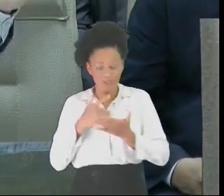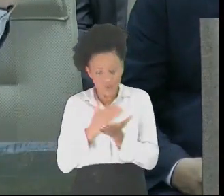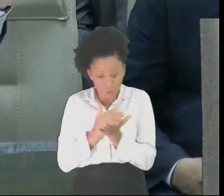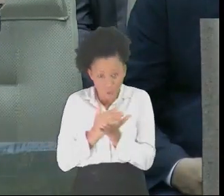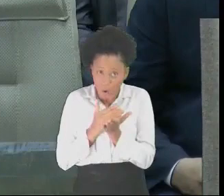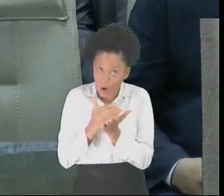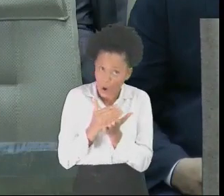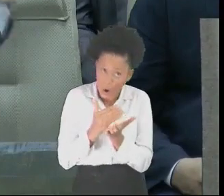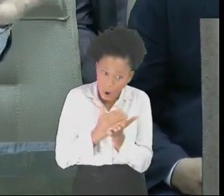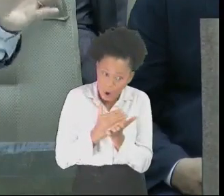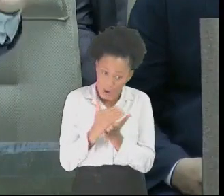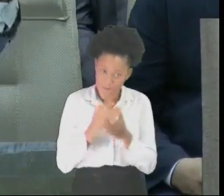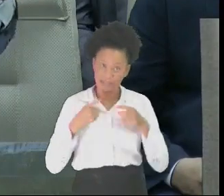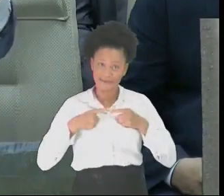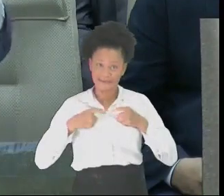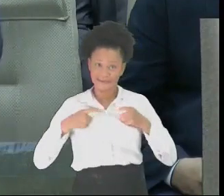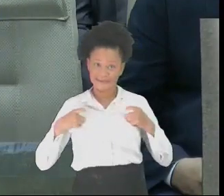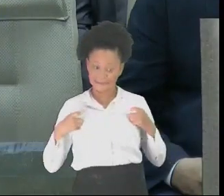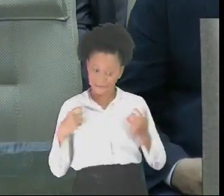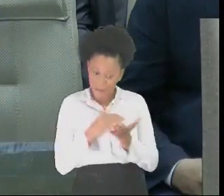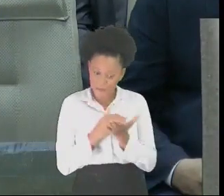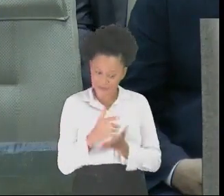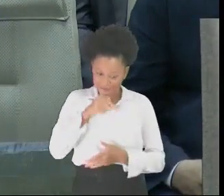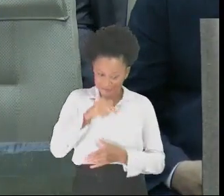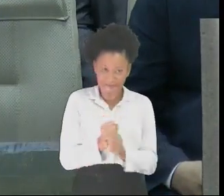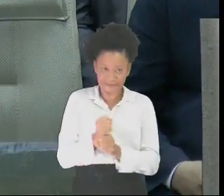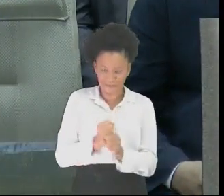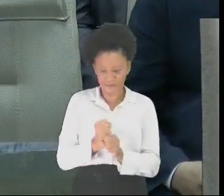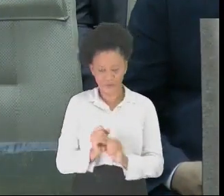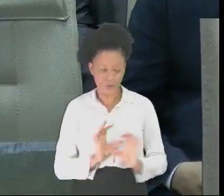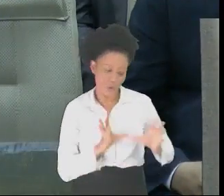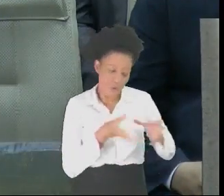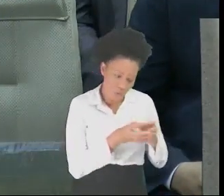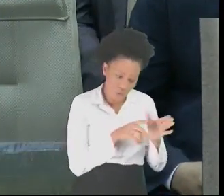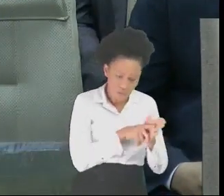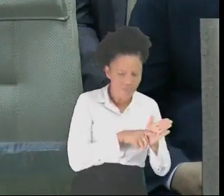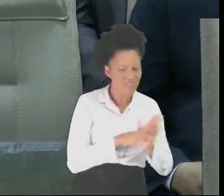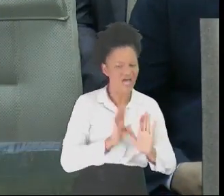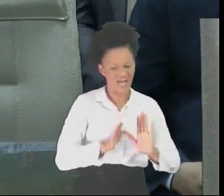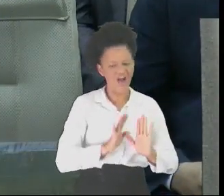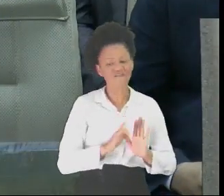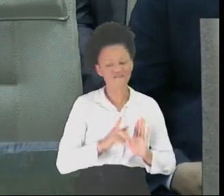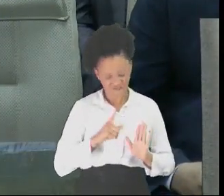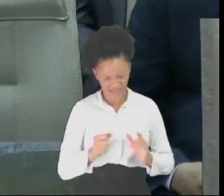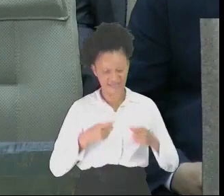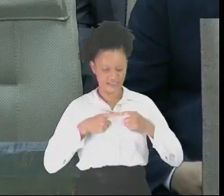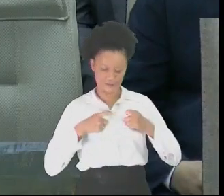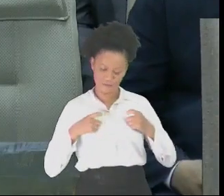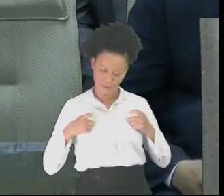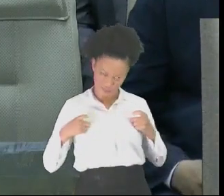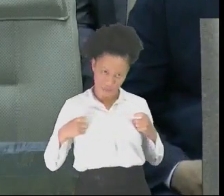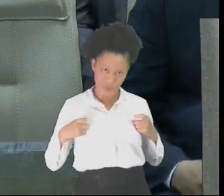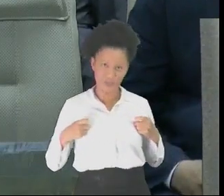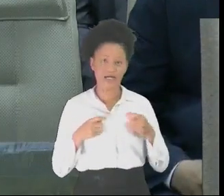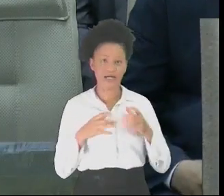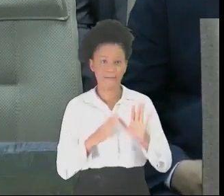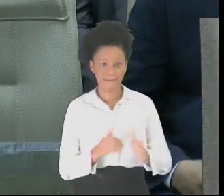começo, no começo dos 7 anos da tribulação. E outros dizem que a igreja vai no meio. Uns dizem que a igreja é